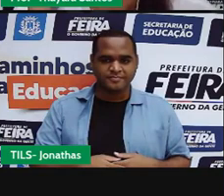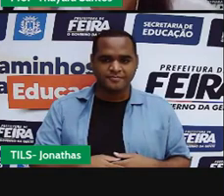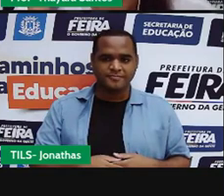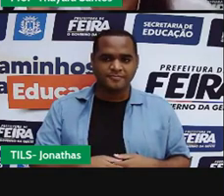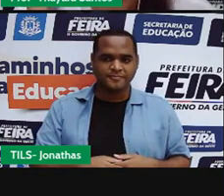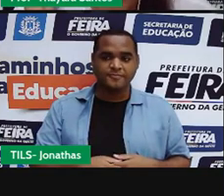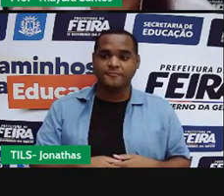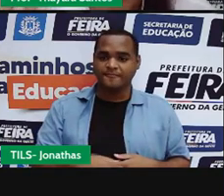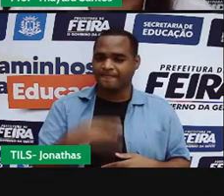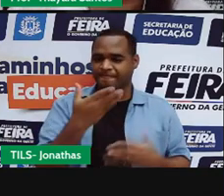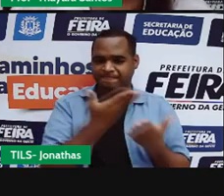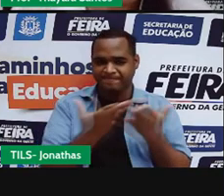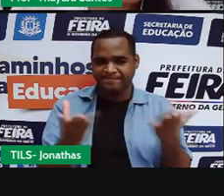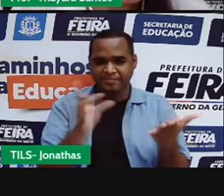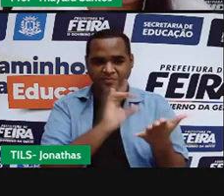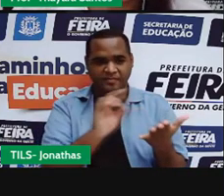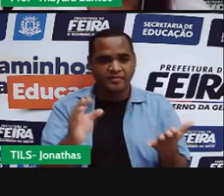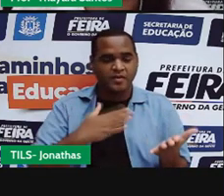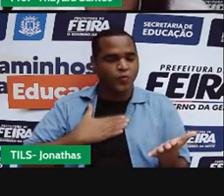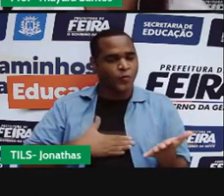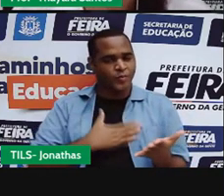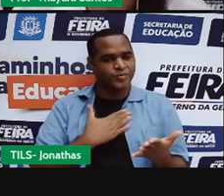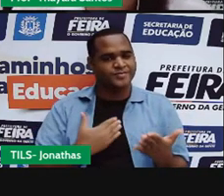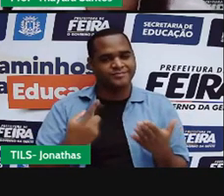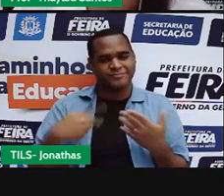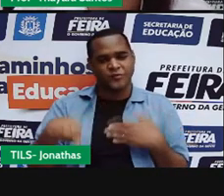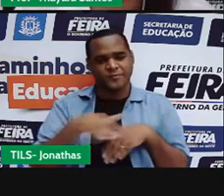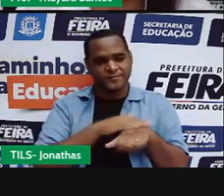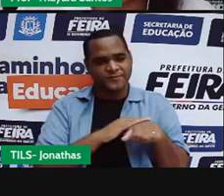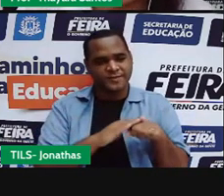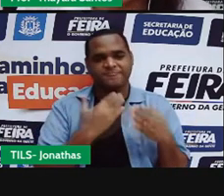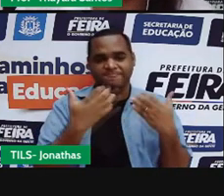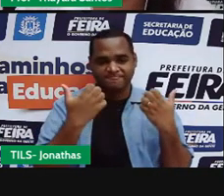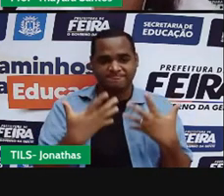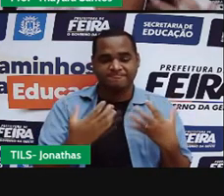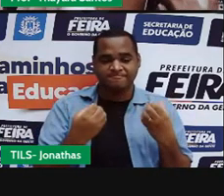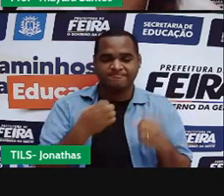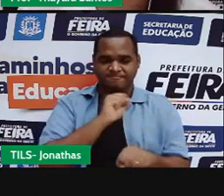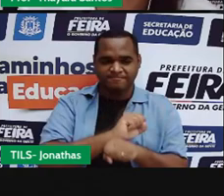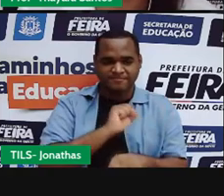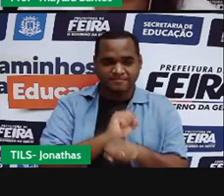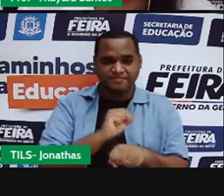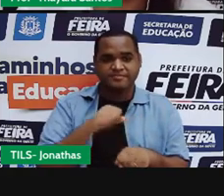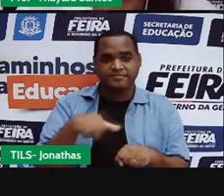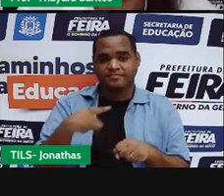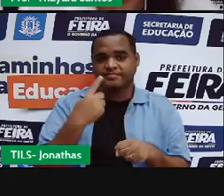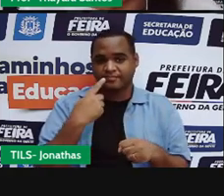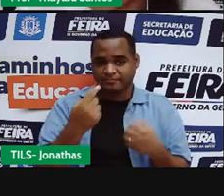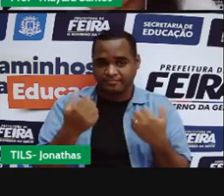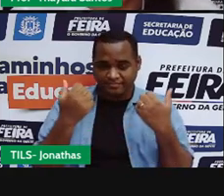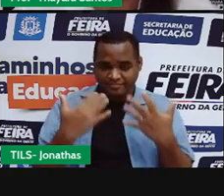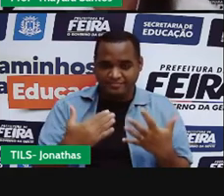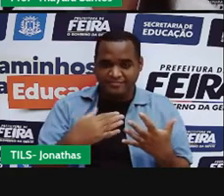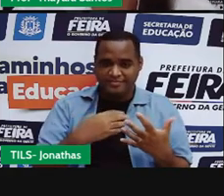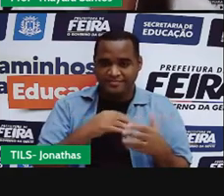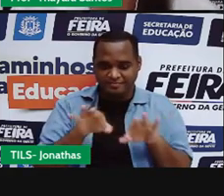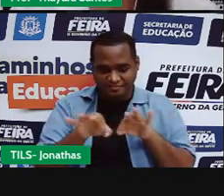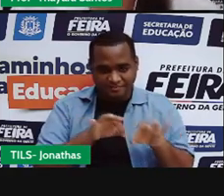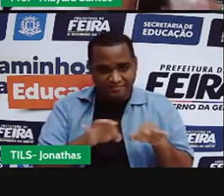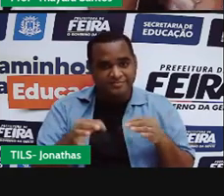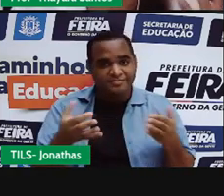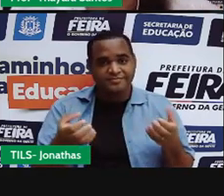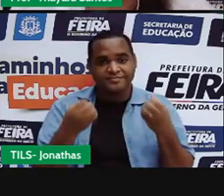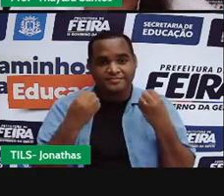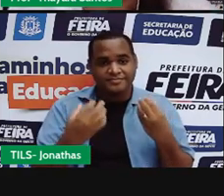E aí, pessoal, vocês gostaram do que a gente conversou até aqui? Espero que sim, que se divirtam aí com o joguinho que eu preparei.